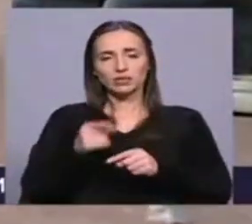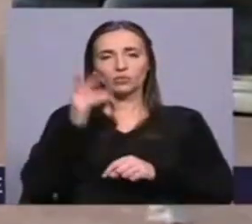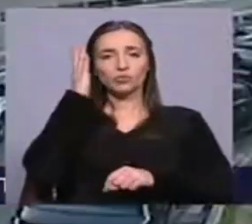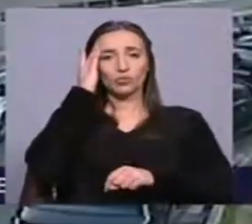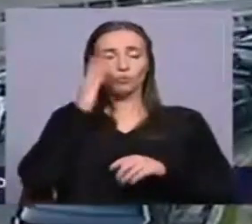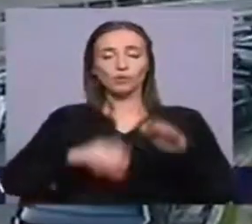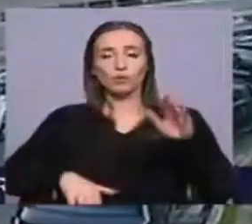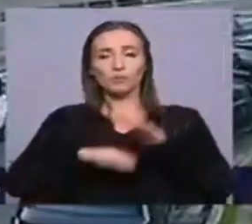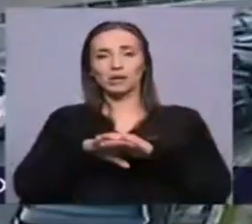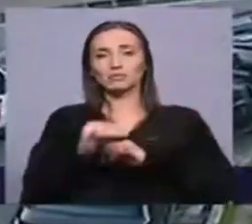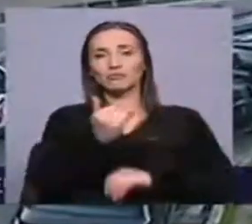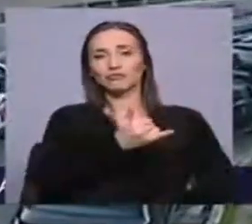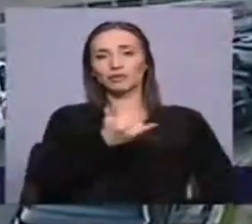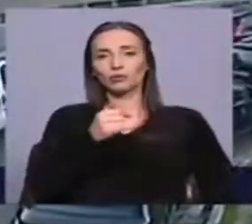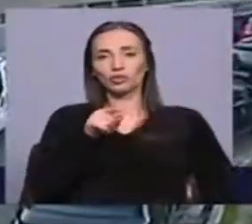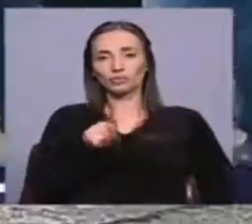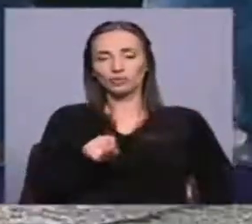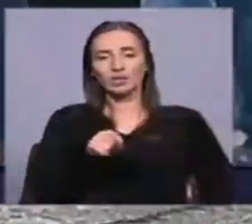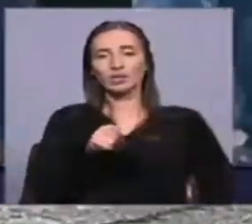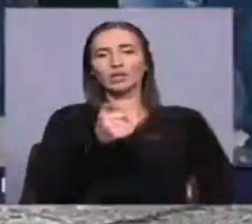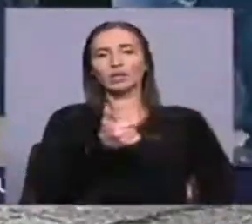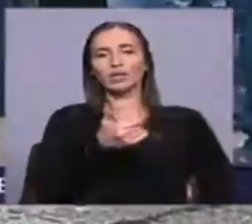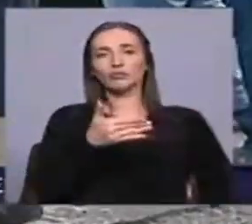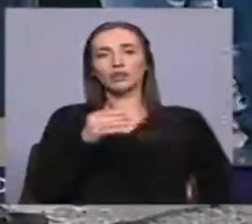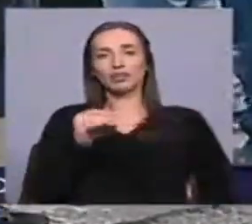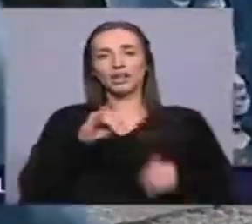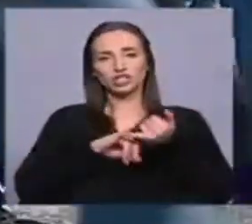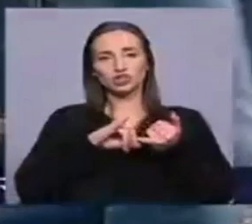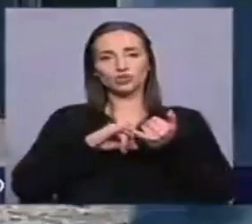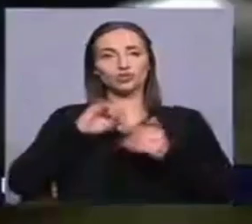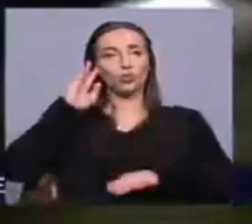de 22.510 sócios que votaram no